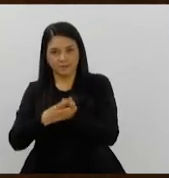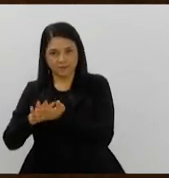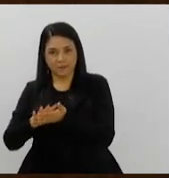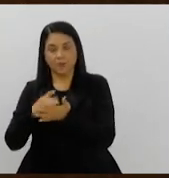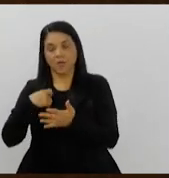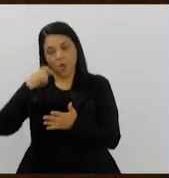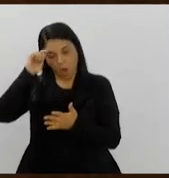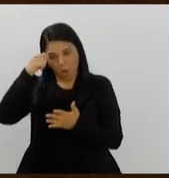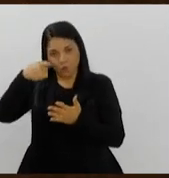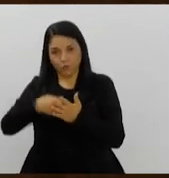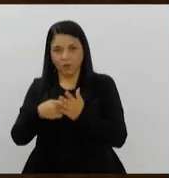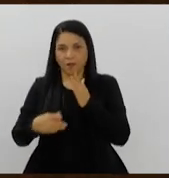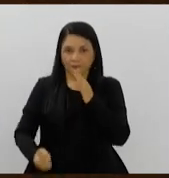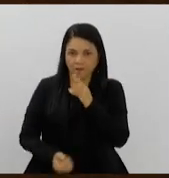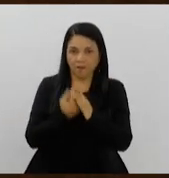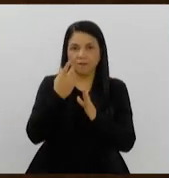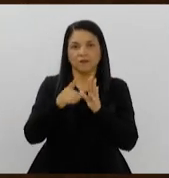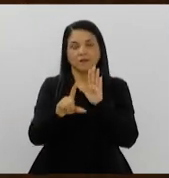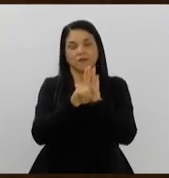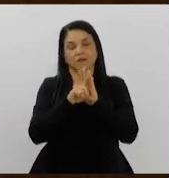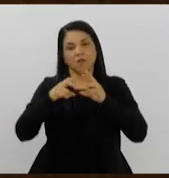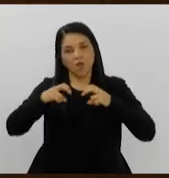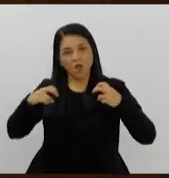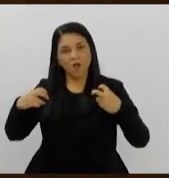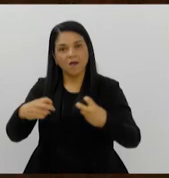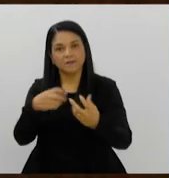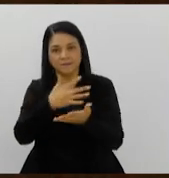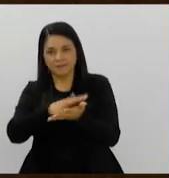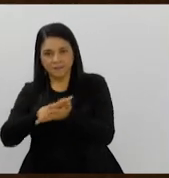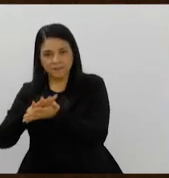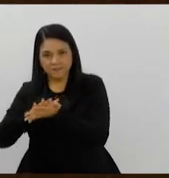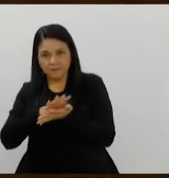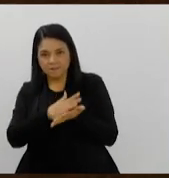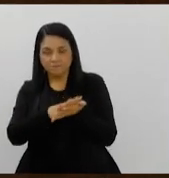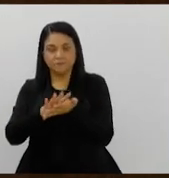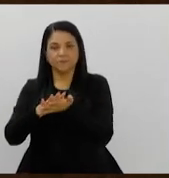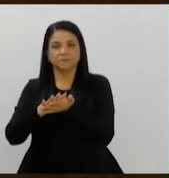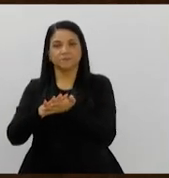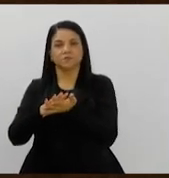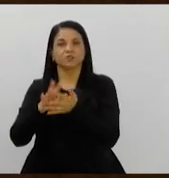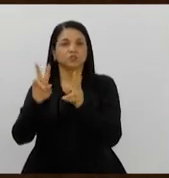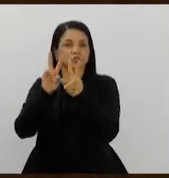criou, que concedeu às rodas de samba o título de